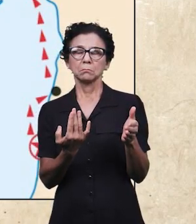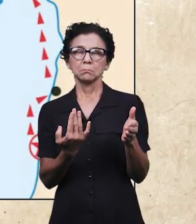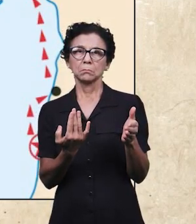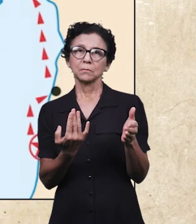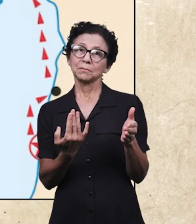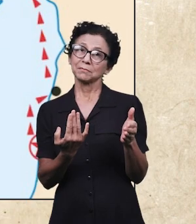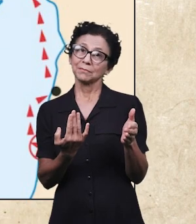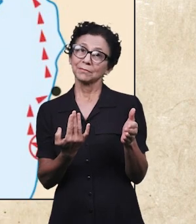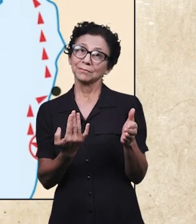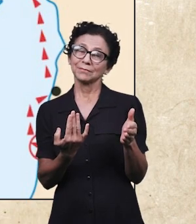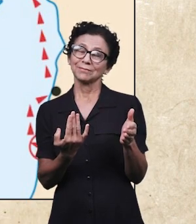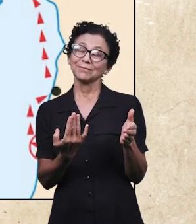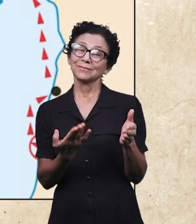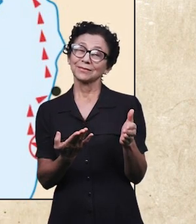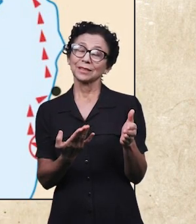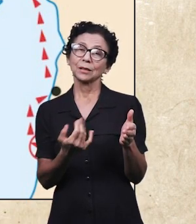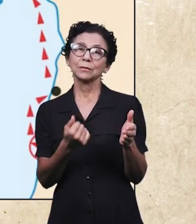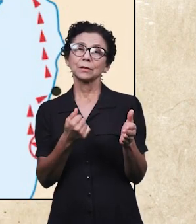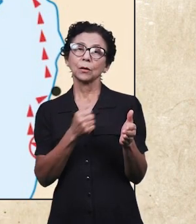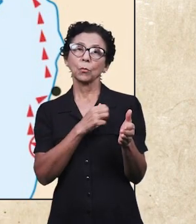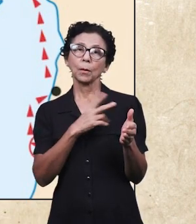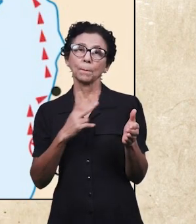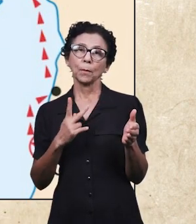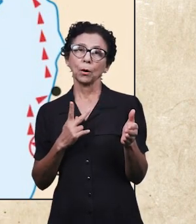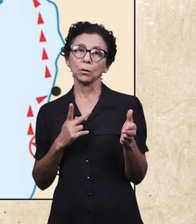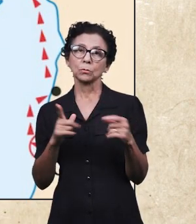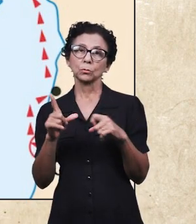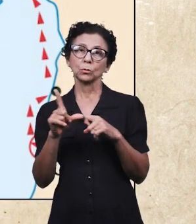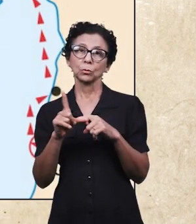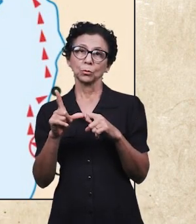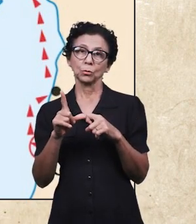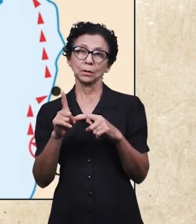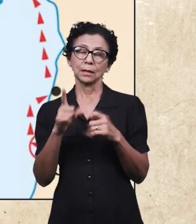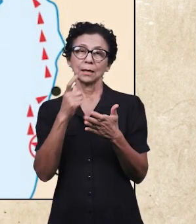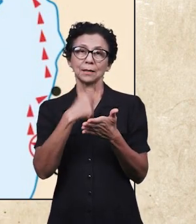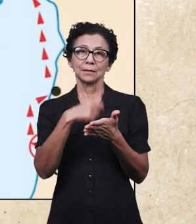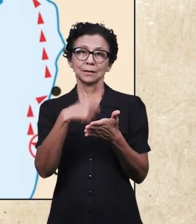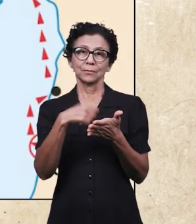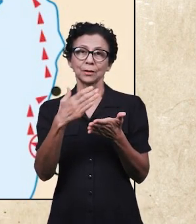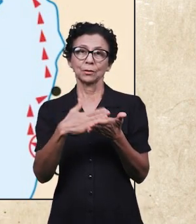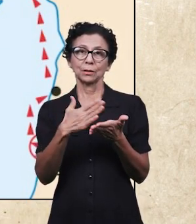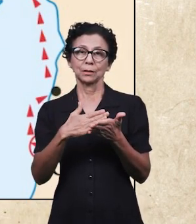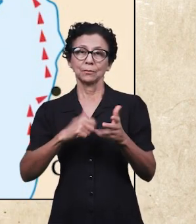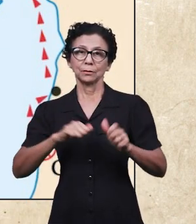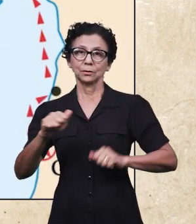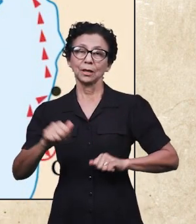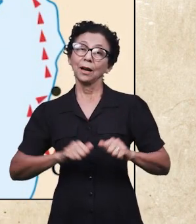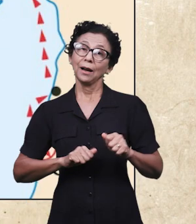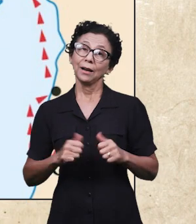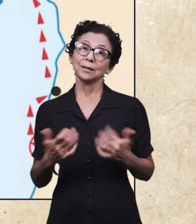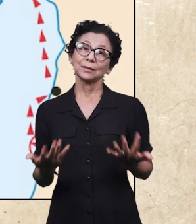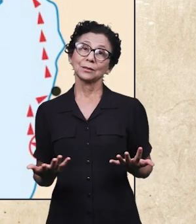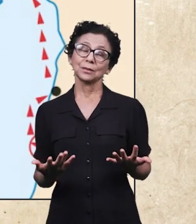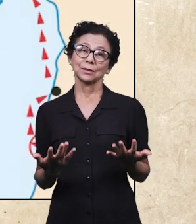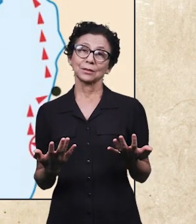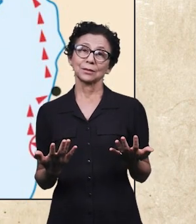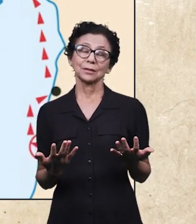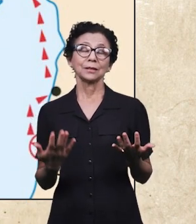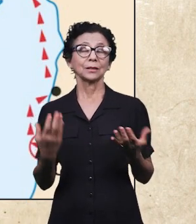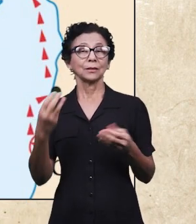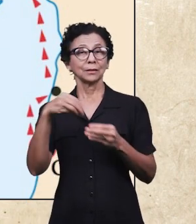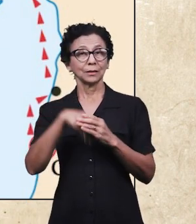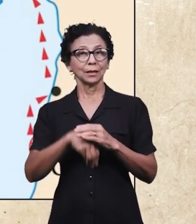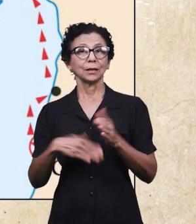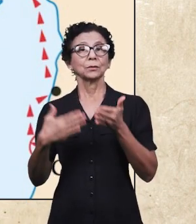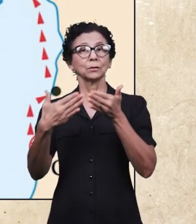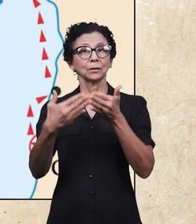do mapa, porque vão aparecer Exato. muitas localidades aqui. E como fazemos sempre, nós damos